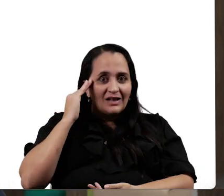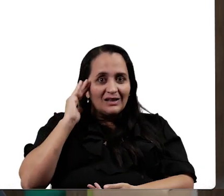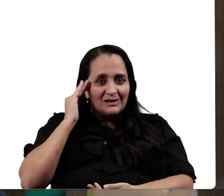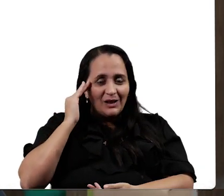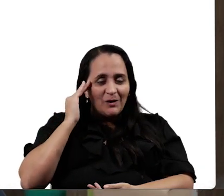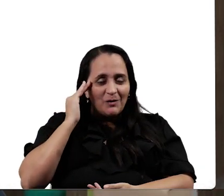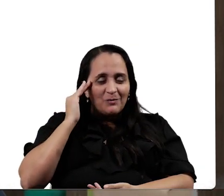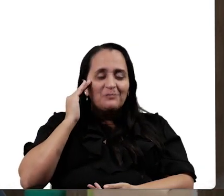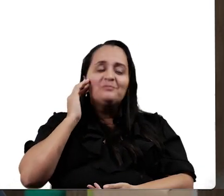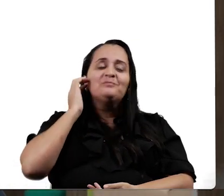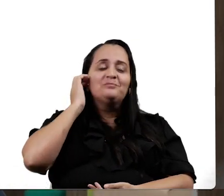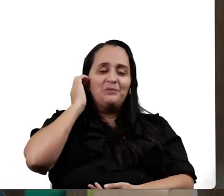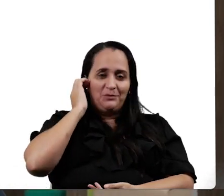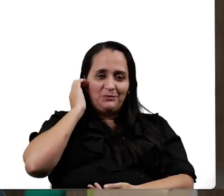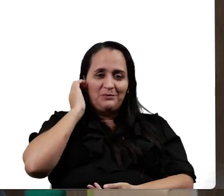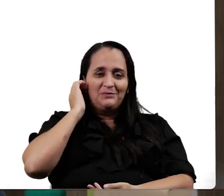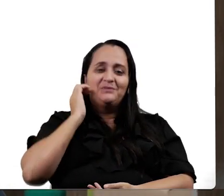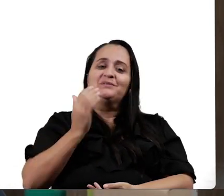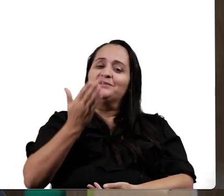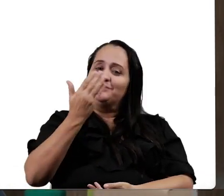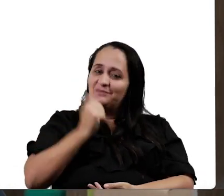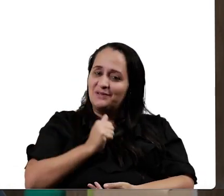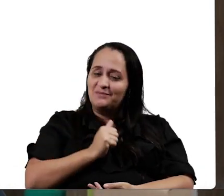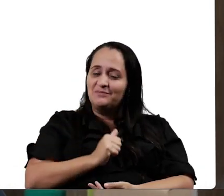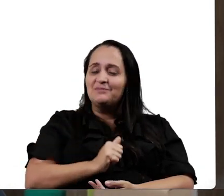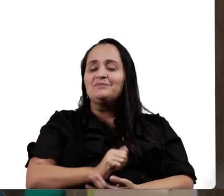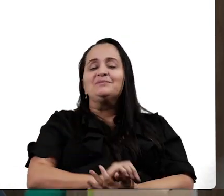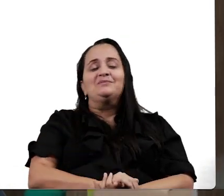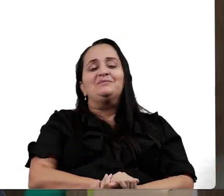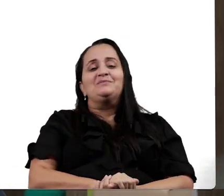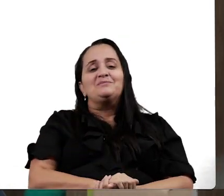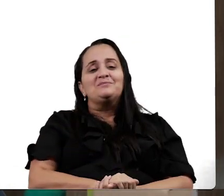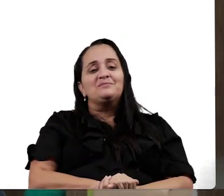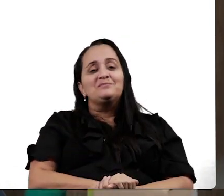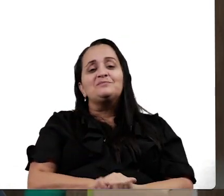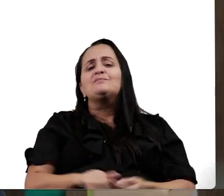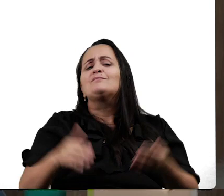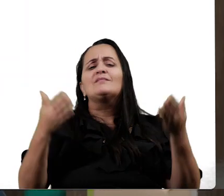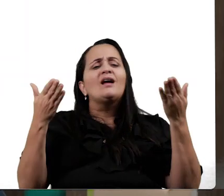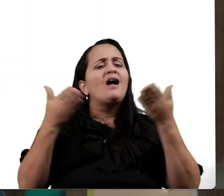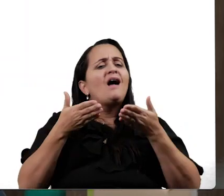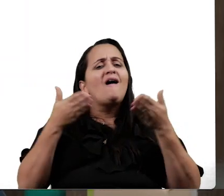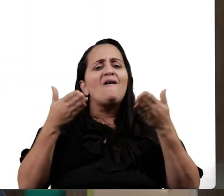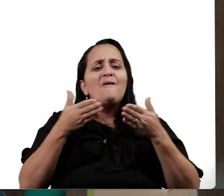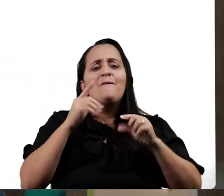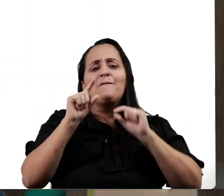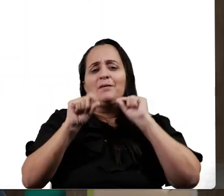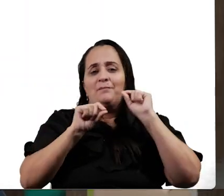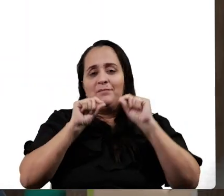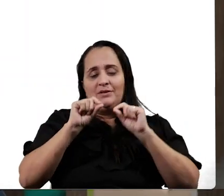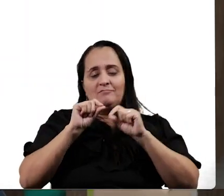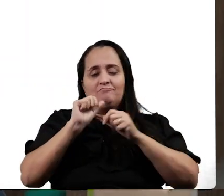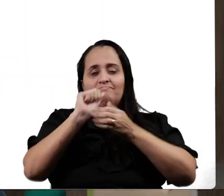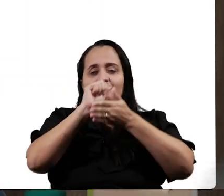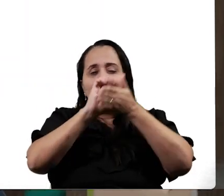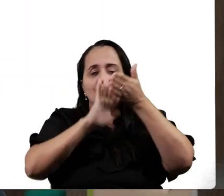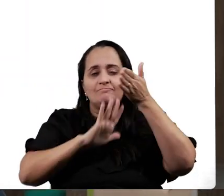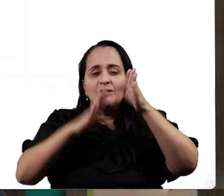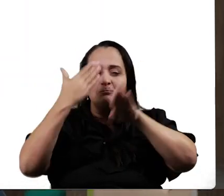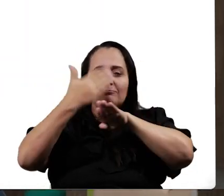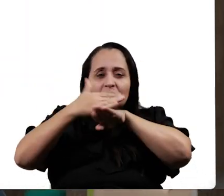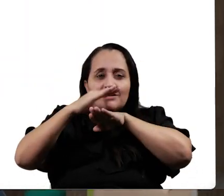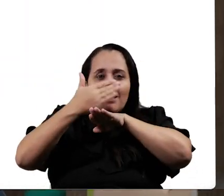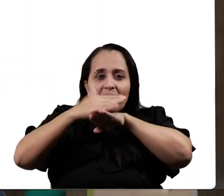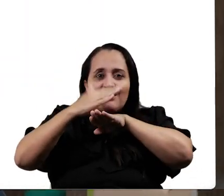isso vamos lá agora nós vamos exercitar um pouquinho de